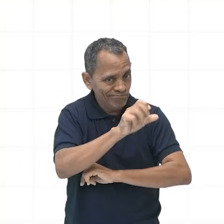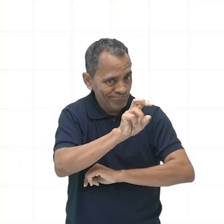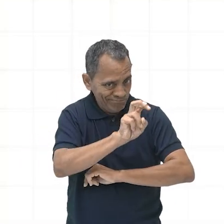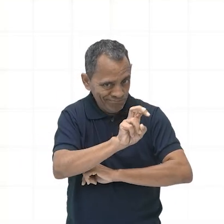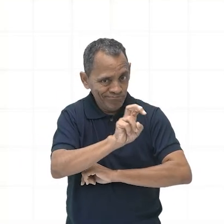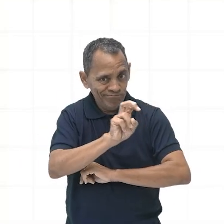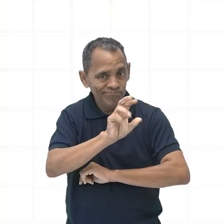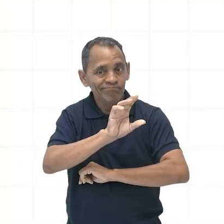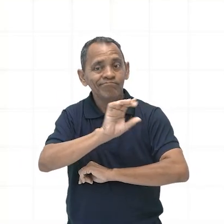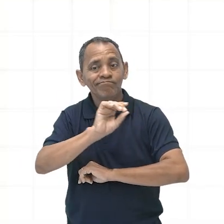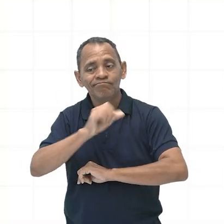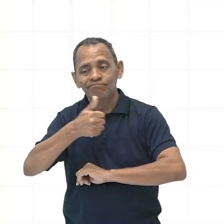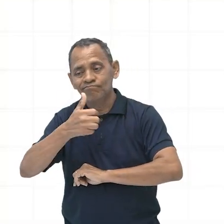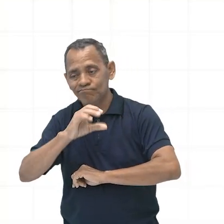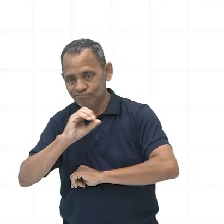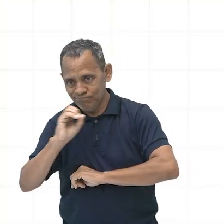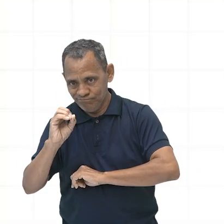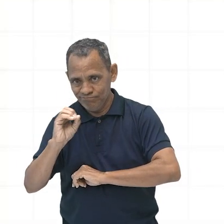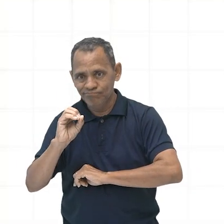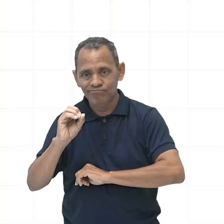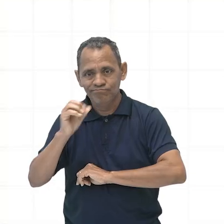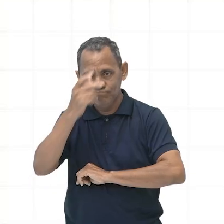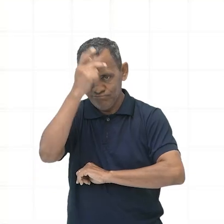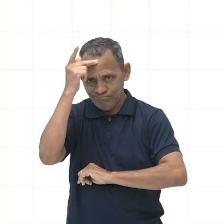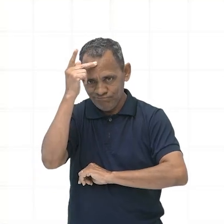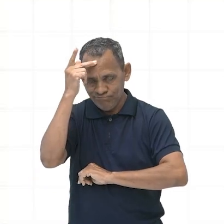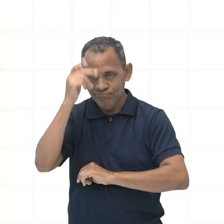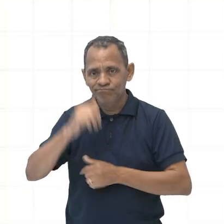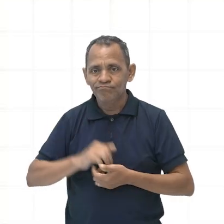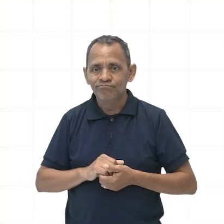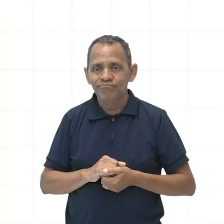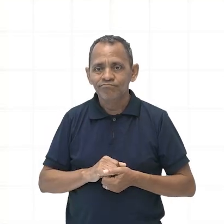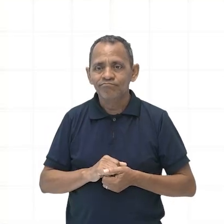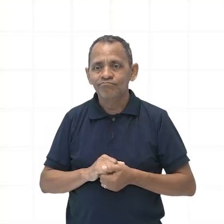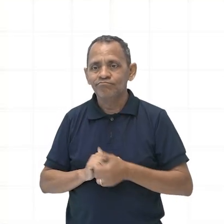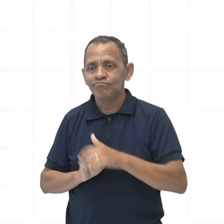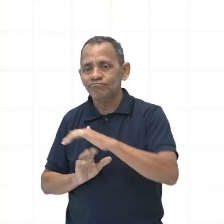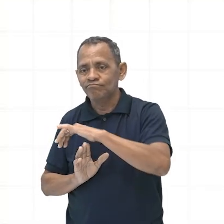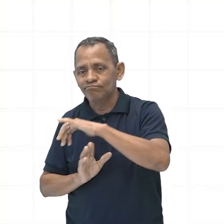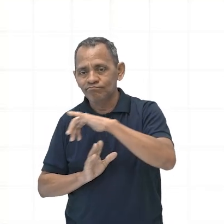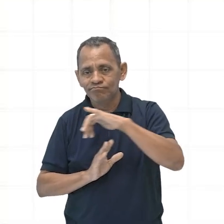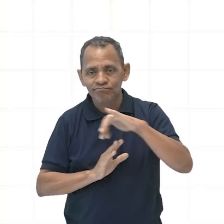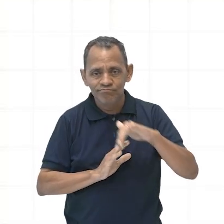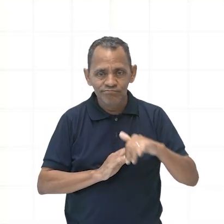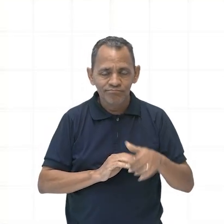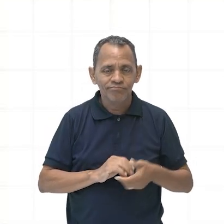habitantes. Uma outra coisa, por exemplo, aqui, ó, esse estado